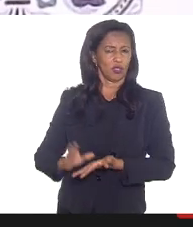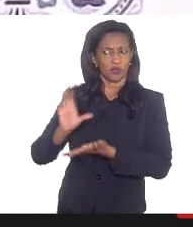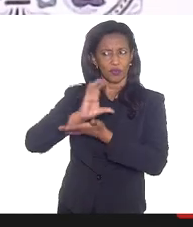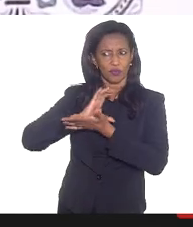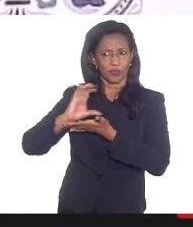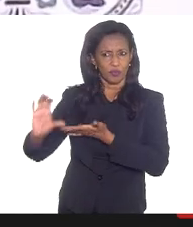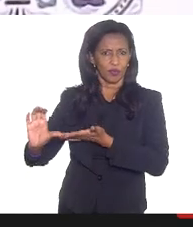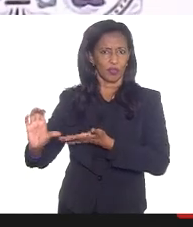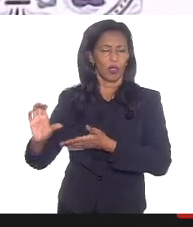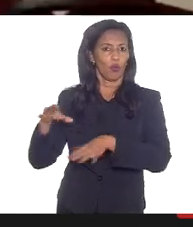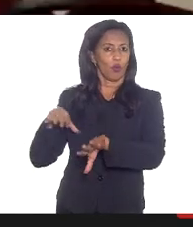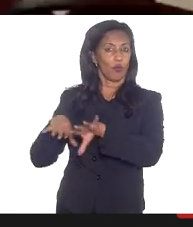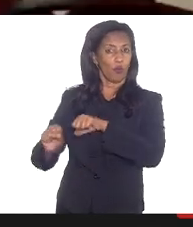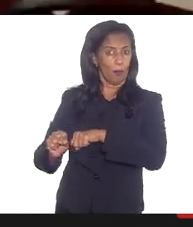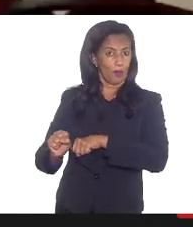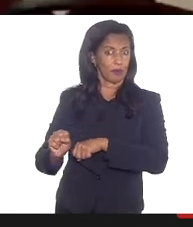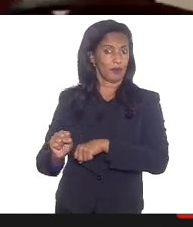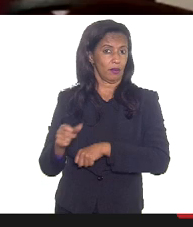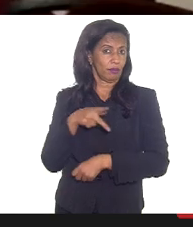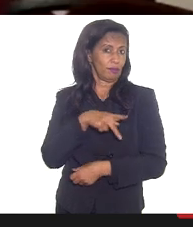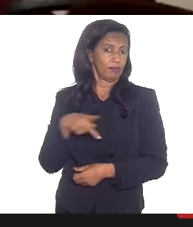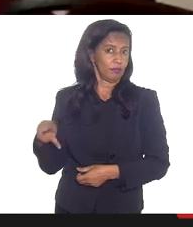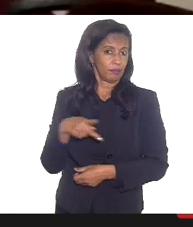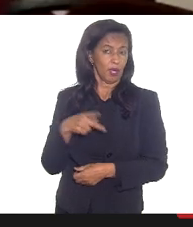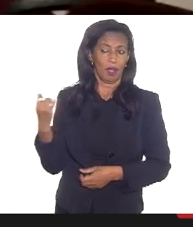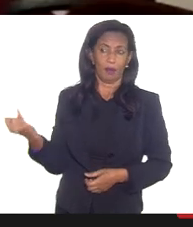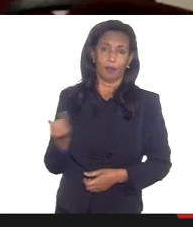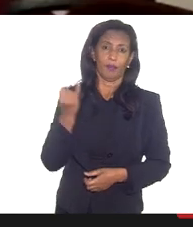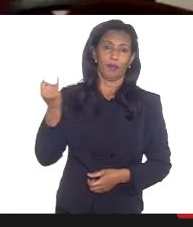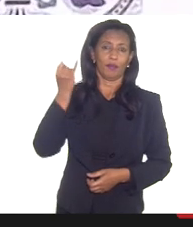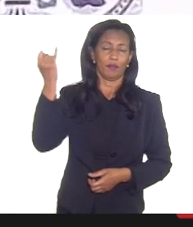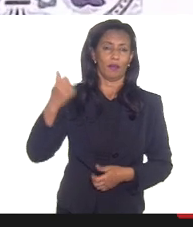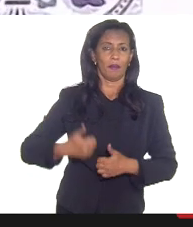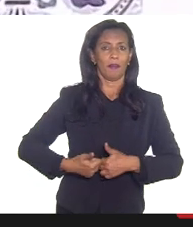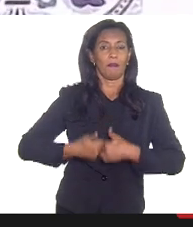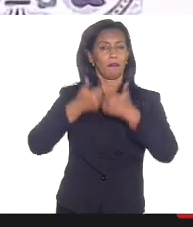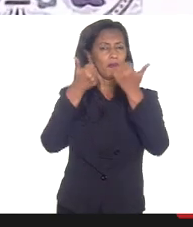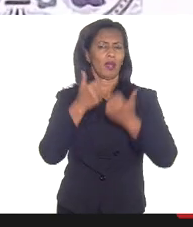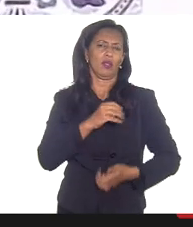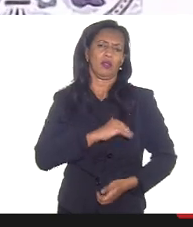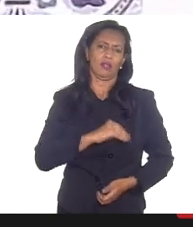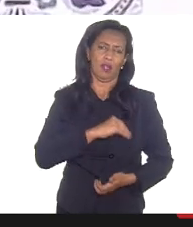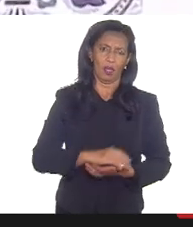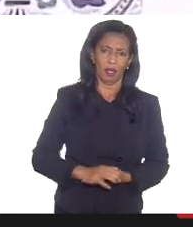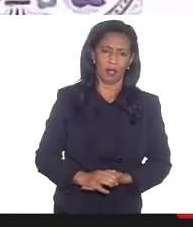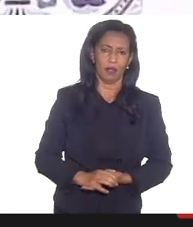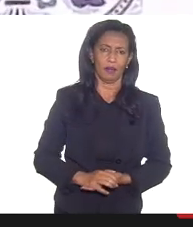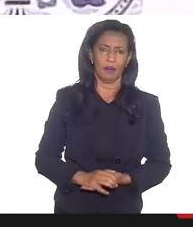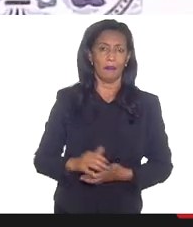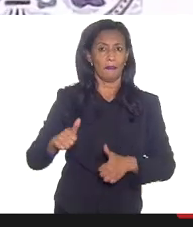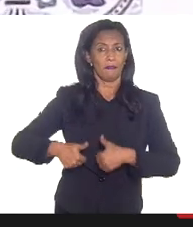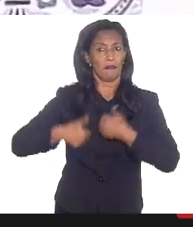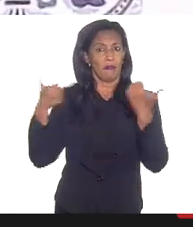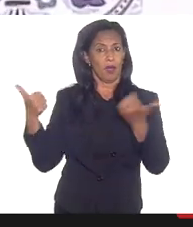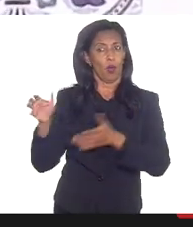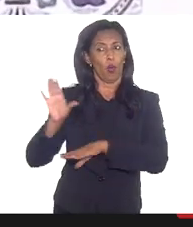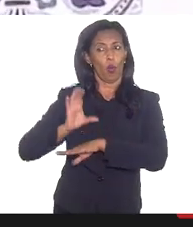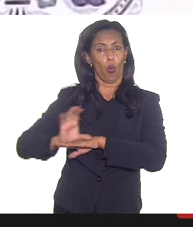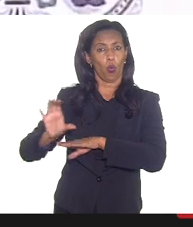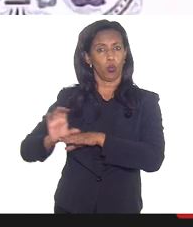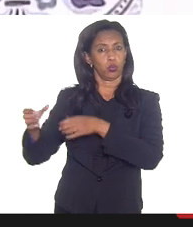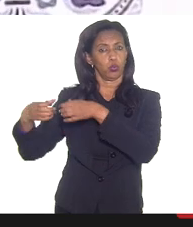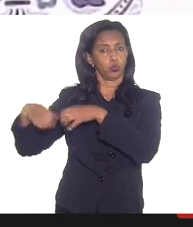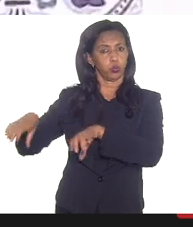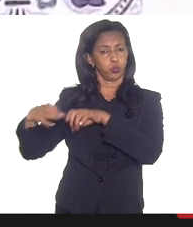formação docente, sabe, que é fundamental para isso, em melhores salários, melhores concursos públicos para